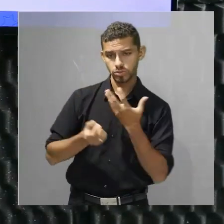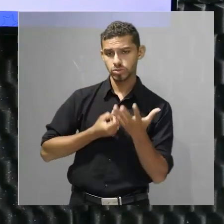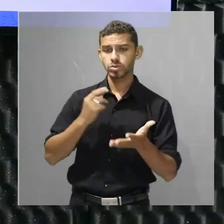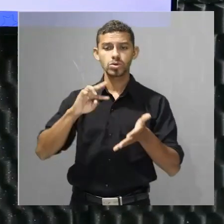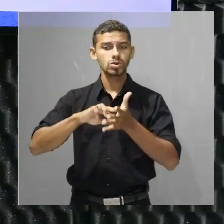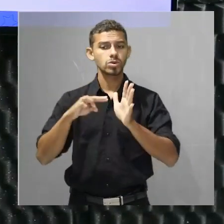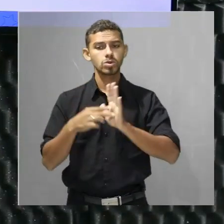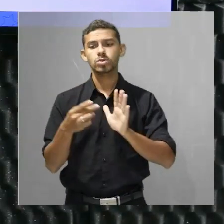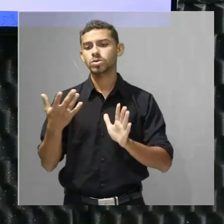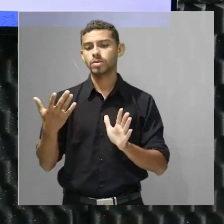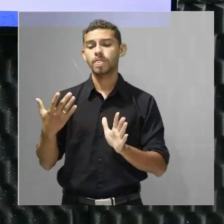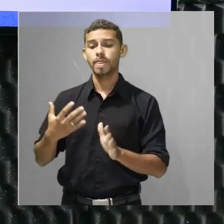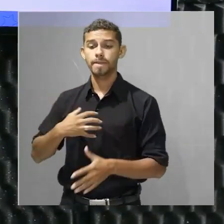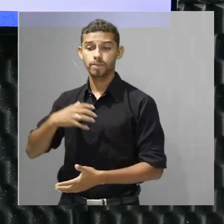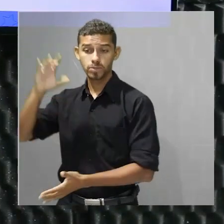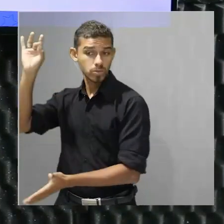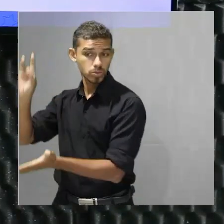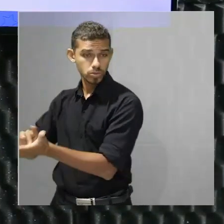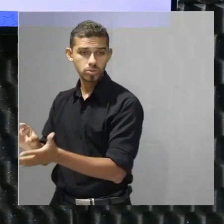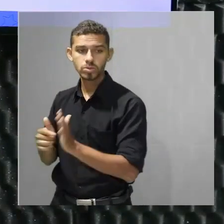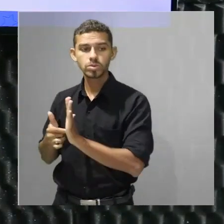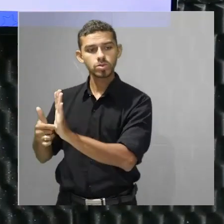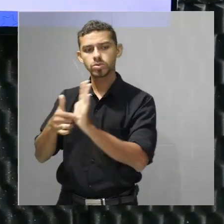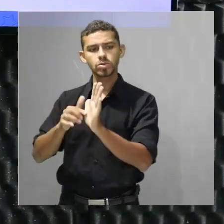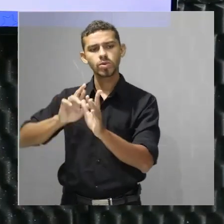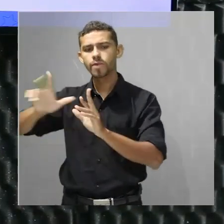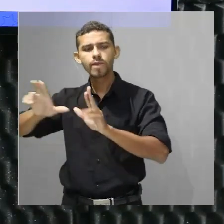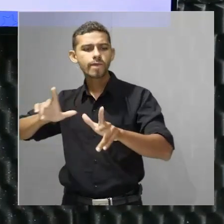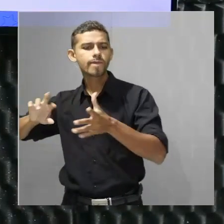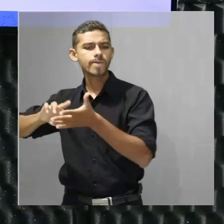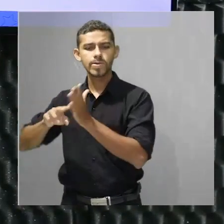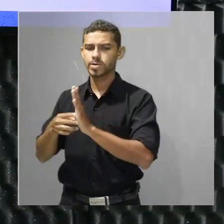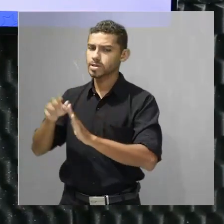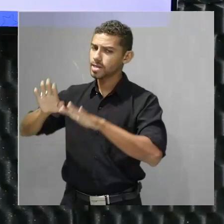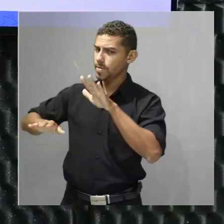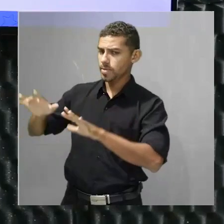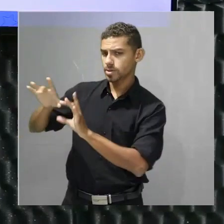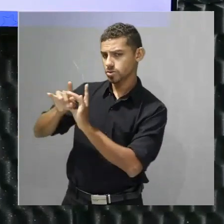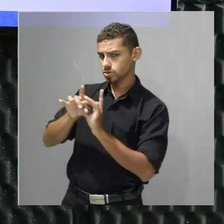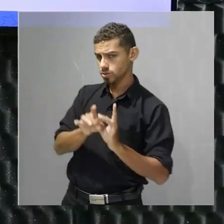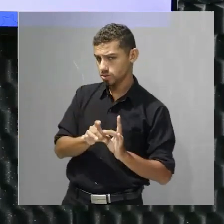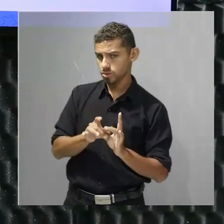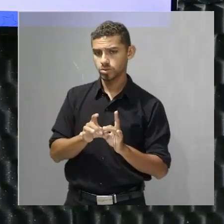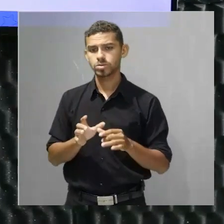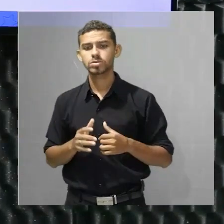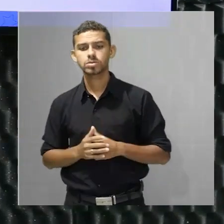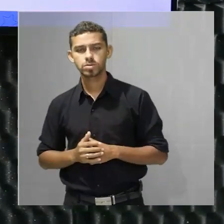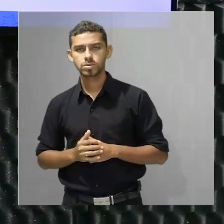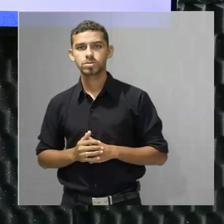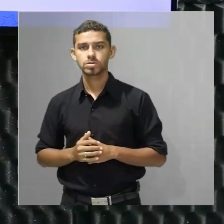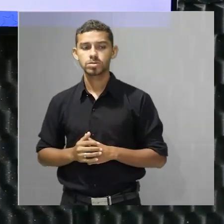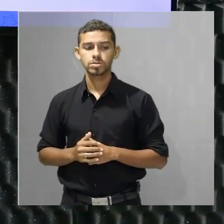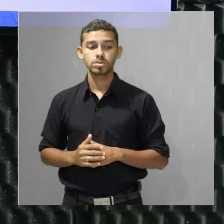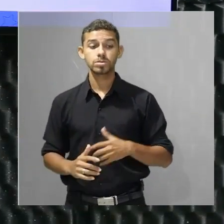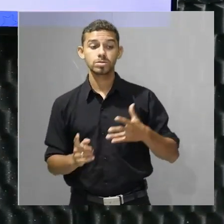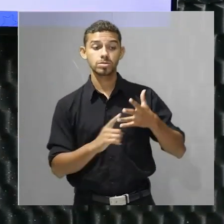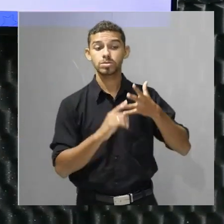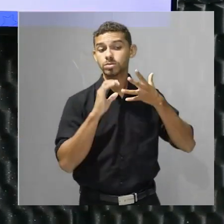no sentido denotativo para representar diferentes significados dependendo do contexto da enunciação